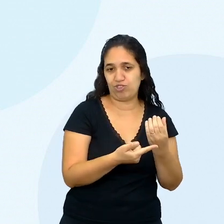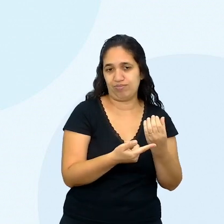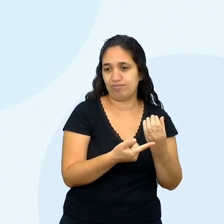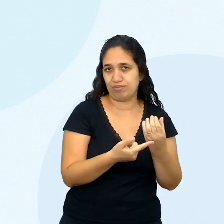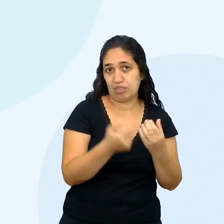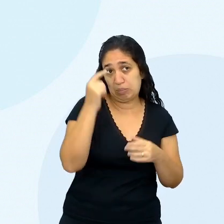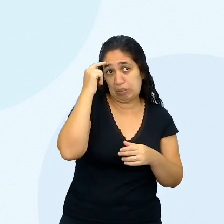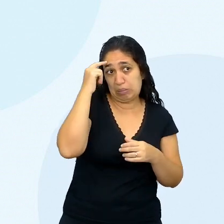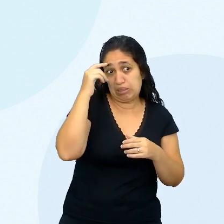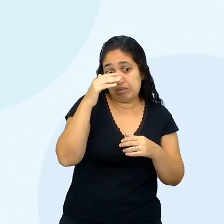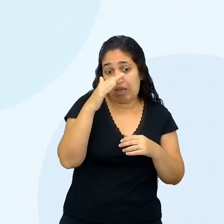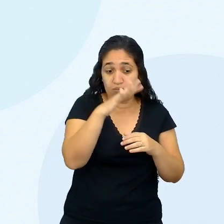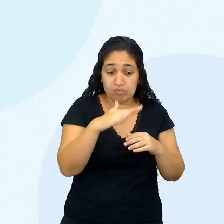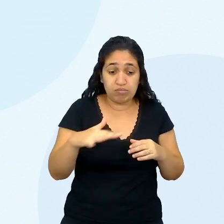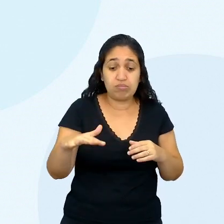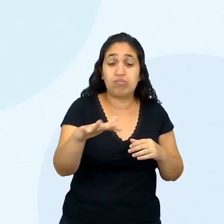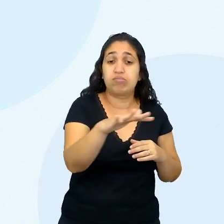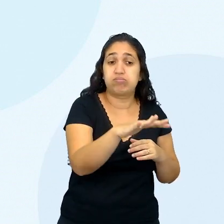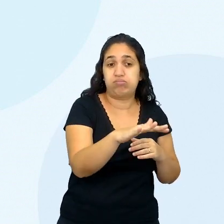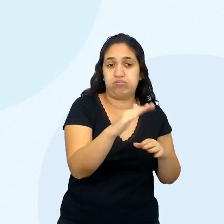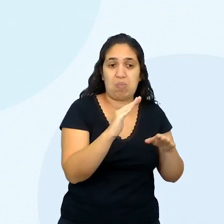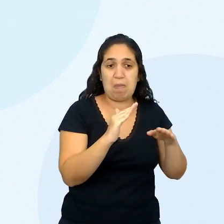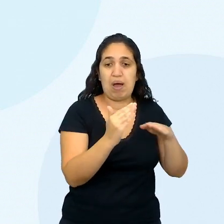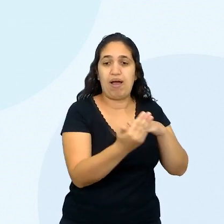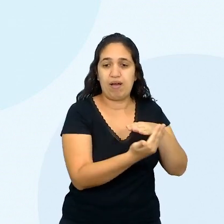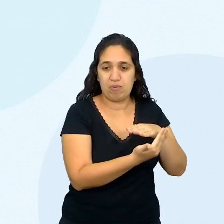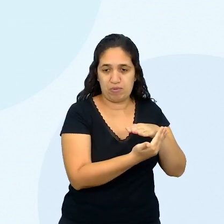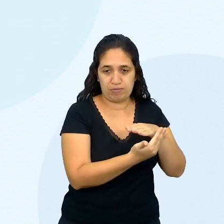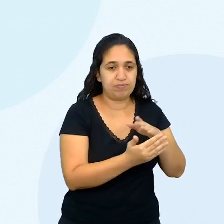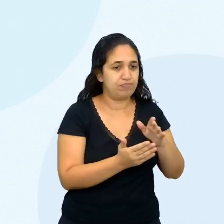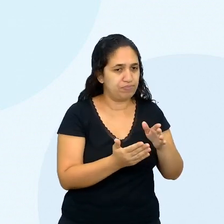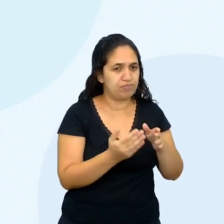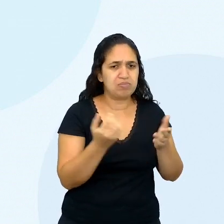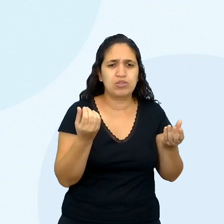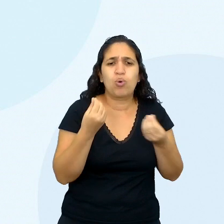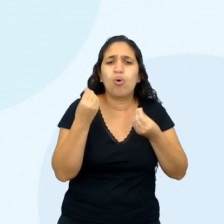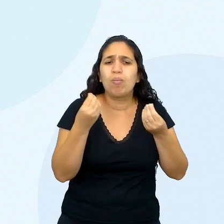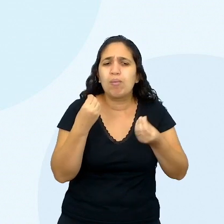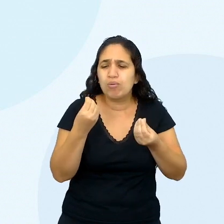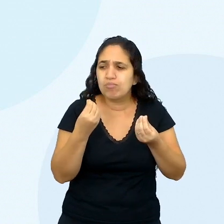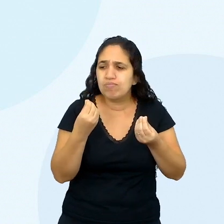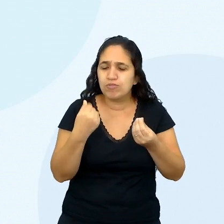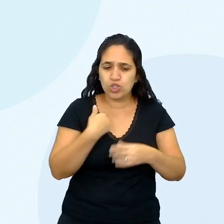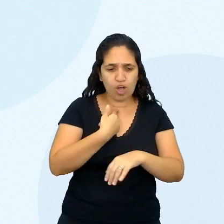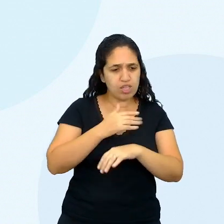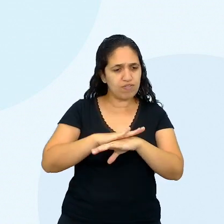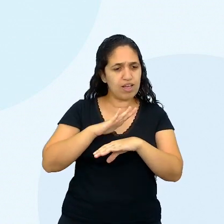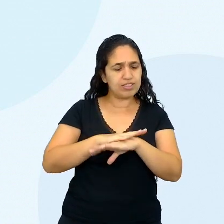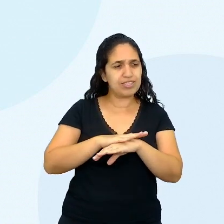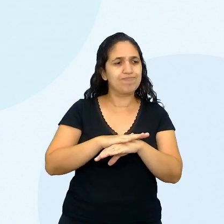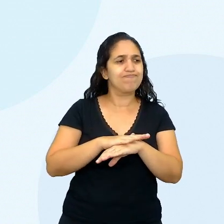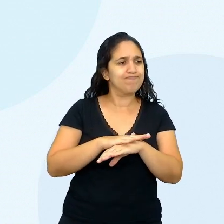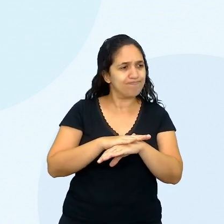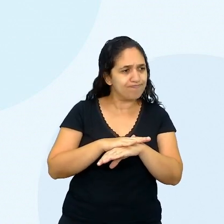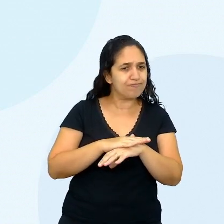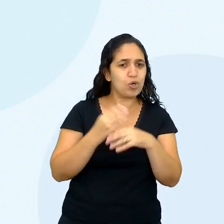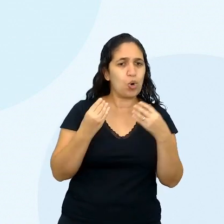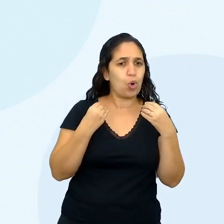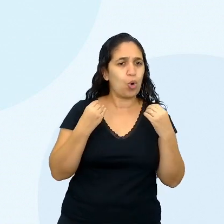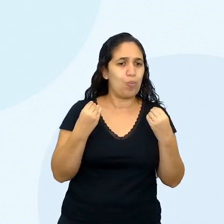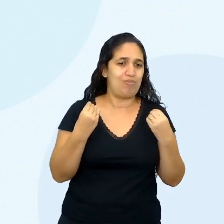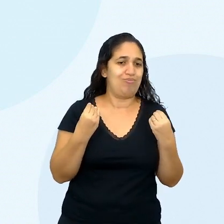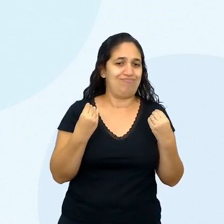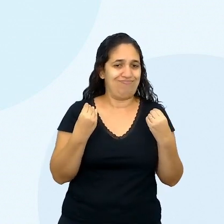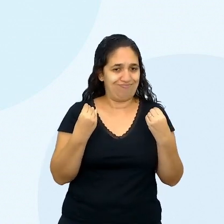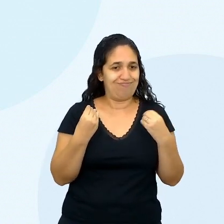pensar um pouco maior no seu território, no seu bairro, né? Então aí, o que está nas nossas mãos? É essa a pergunta, né? Como é que a gente pode